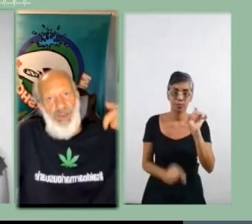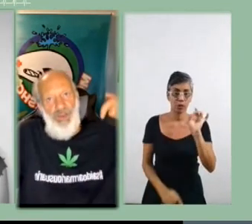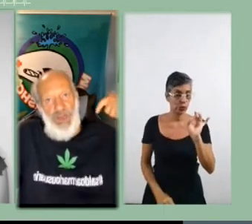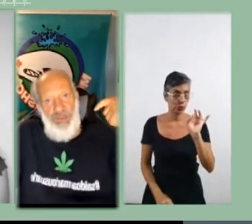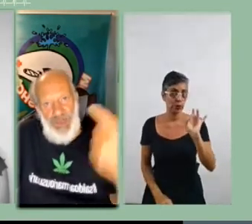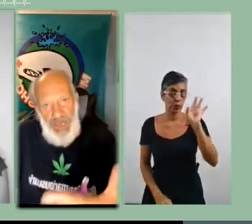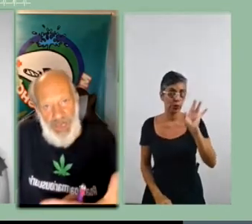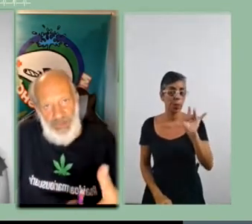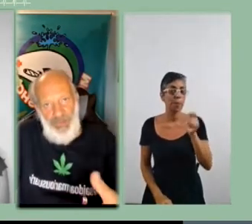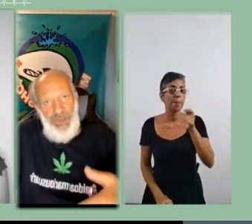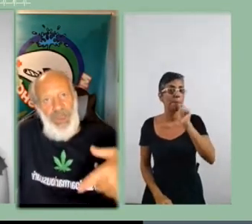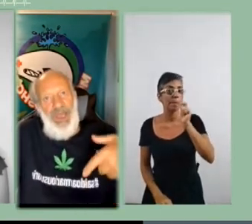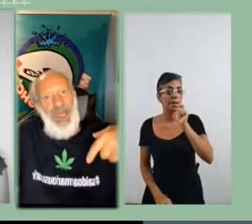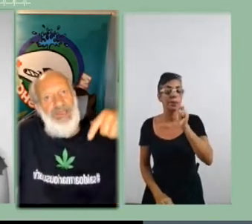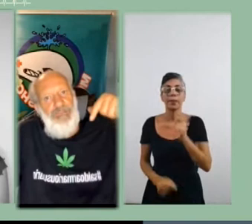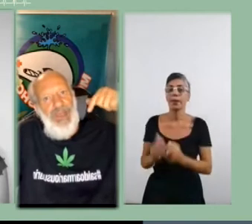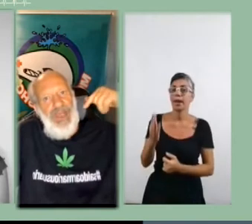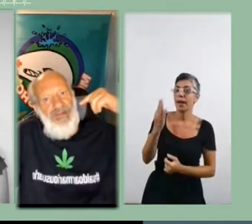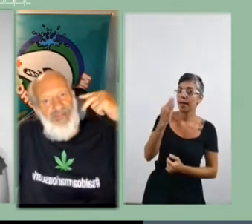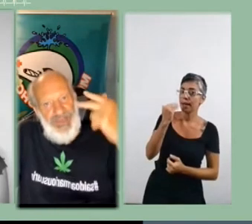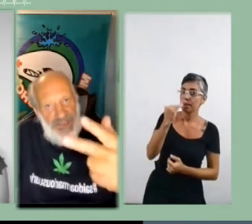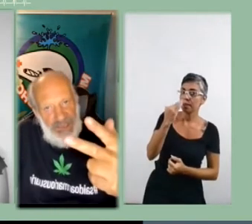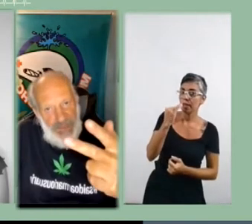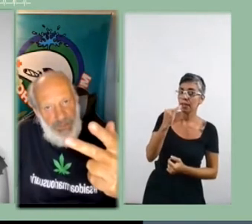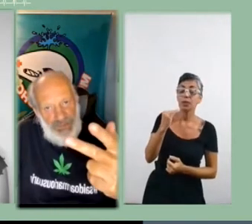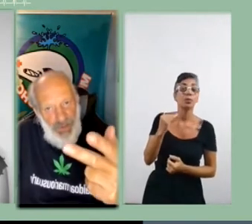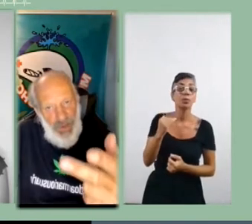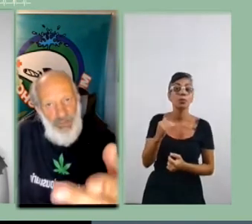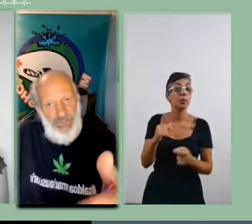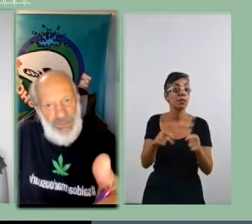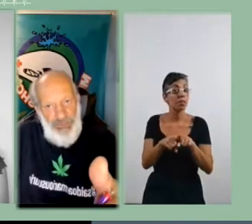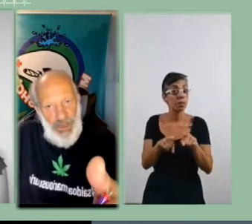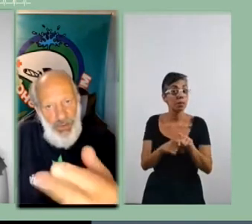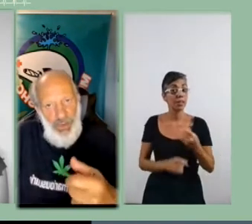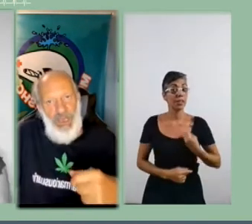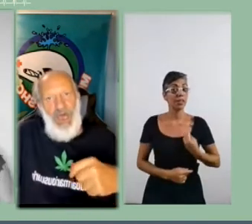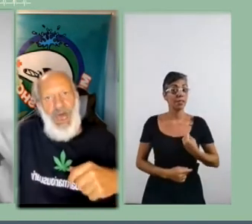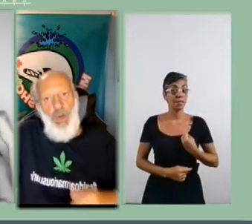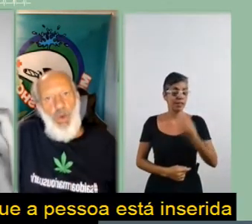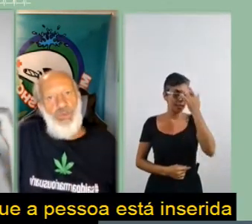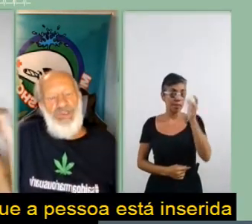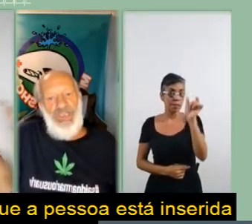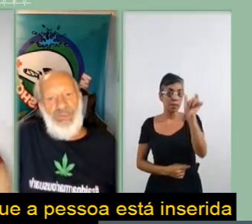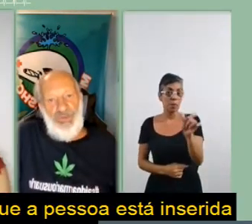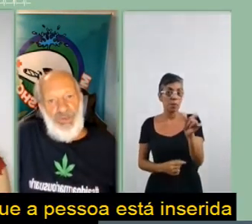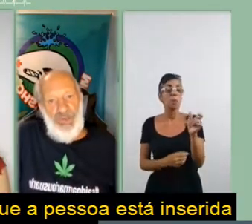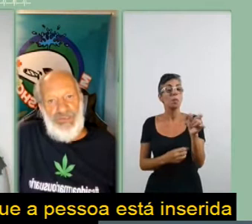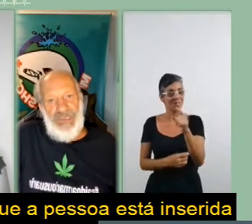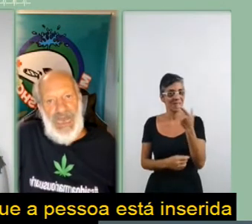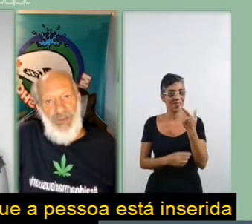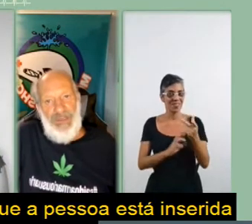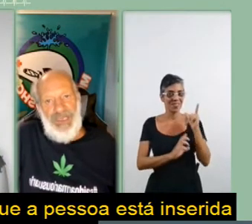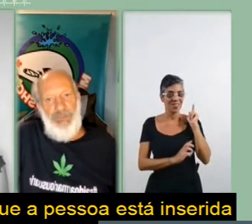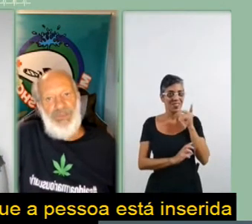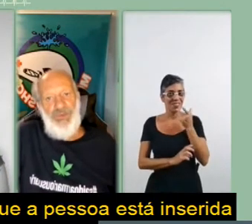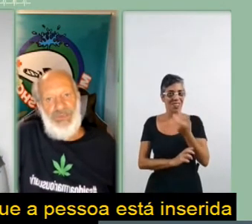maconha, o alimento, é também a vida da pessoa, como você falou, o contexto mental,